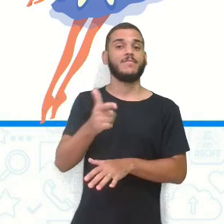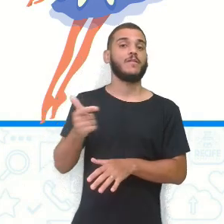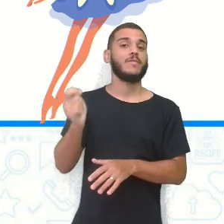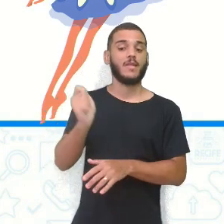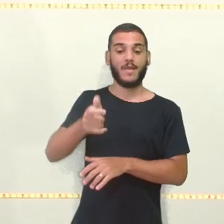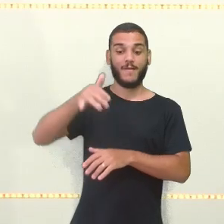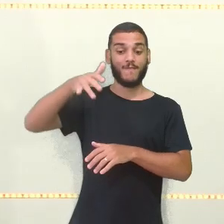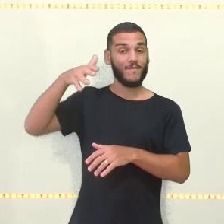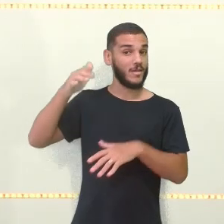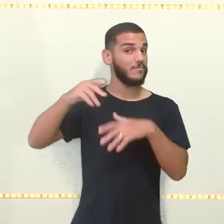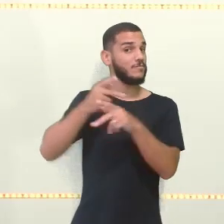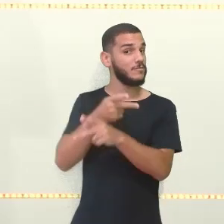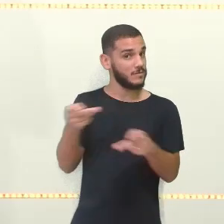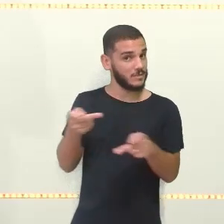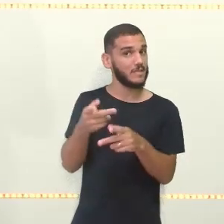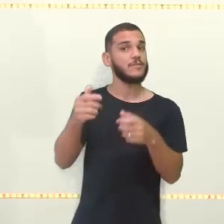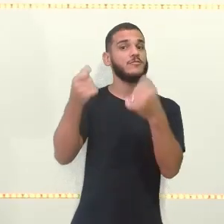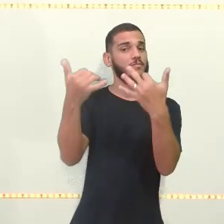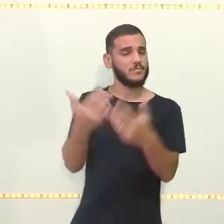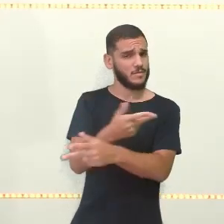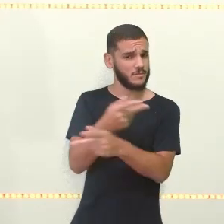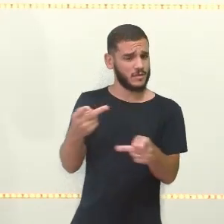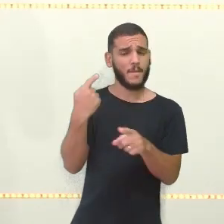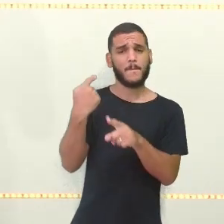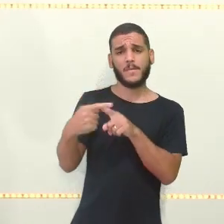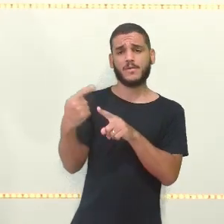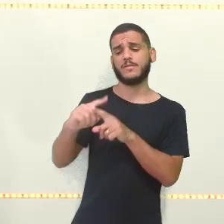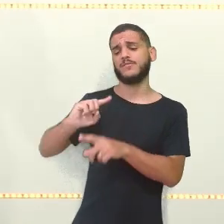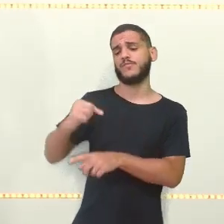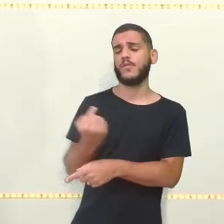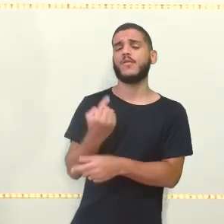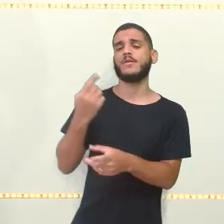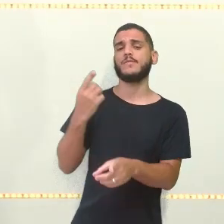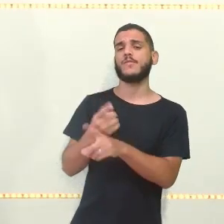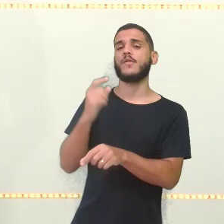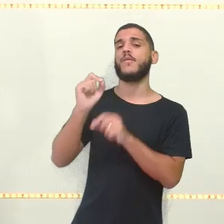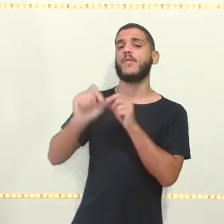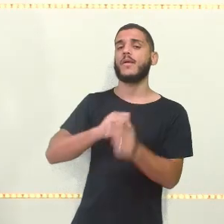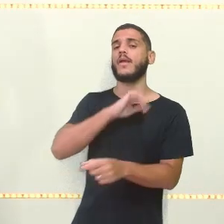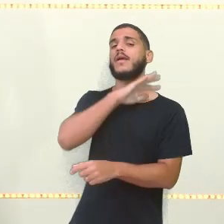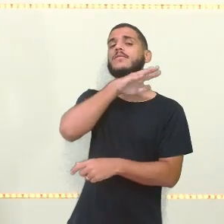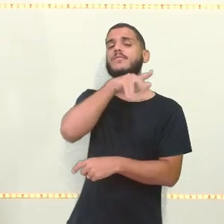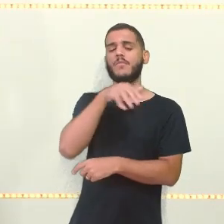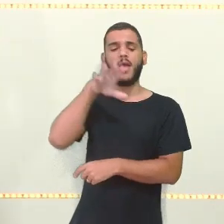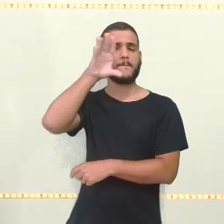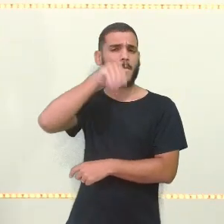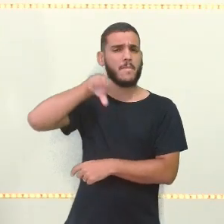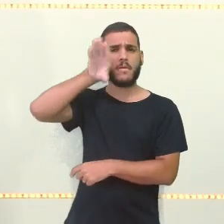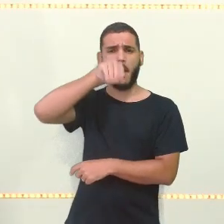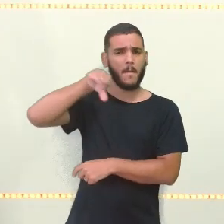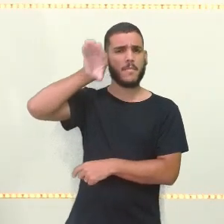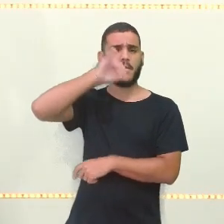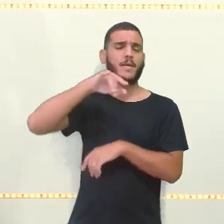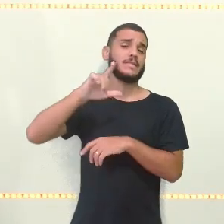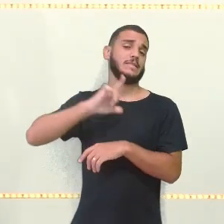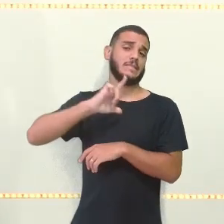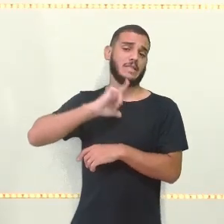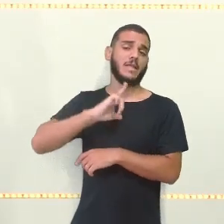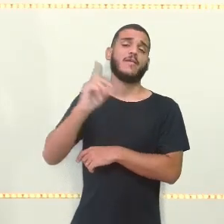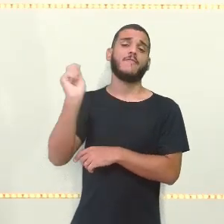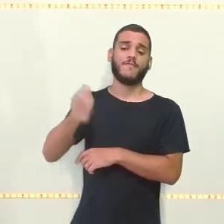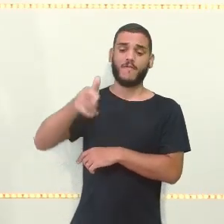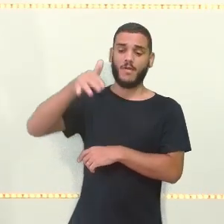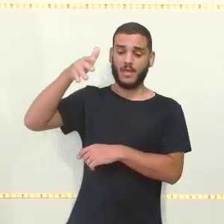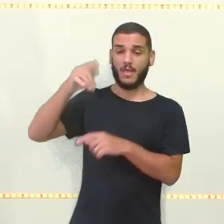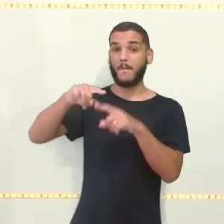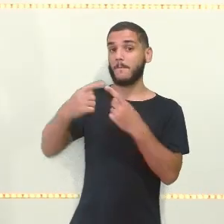Que isso fique claro. Geralmente encontramos animais falantes, tem fadas também? Sim, mas